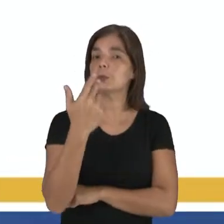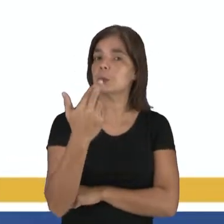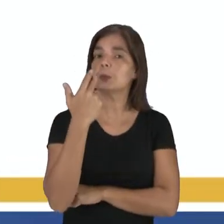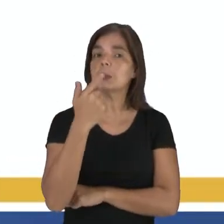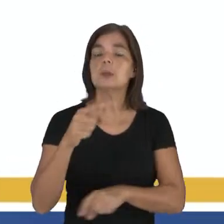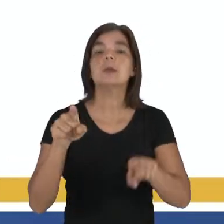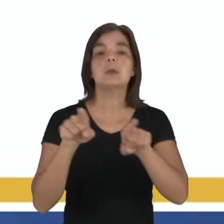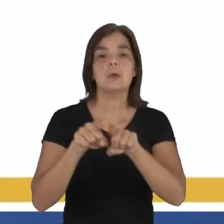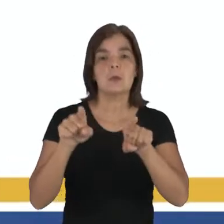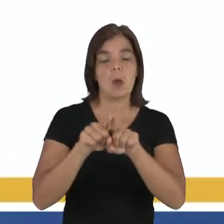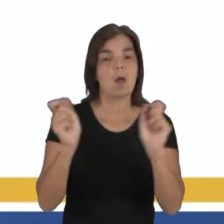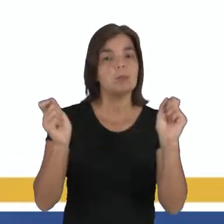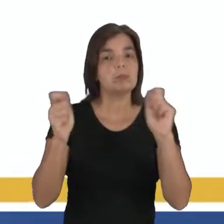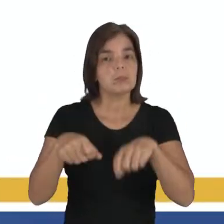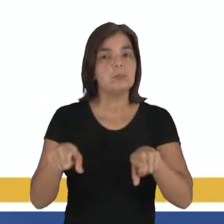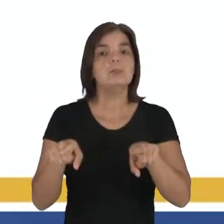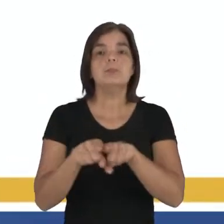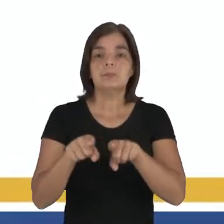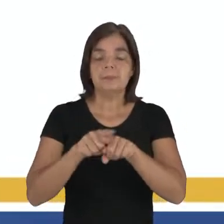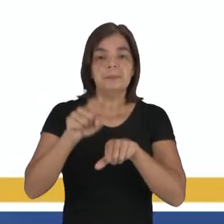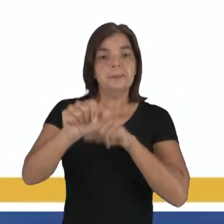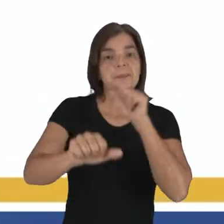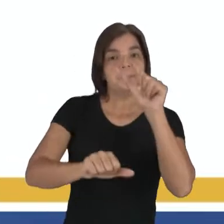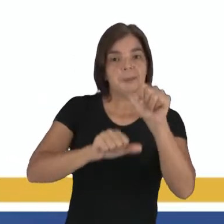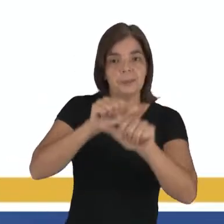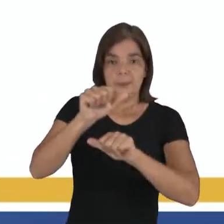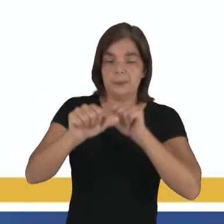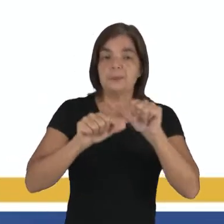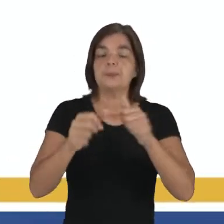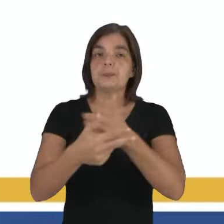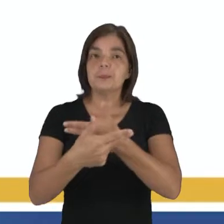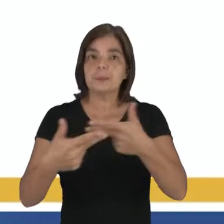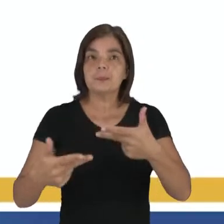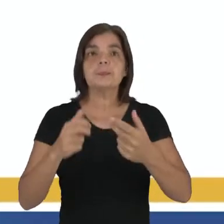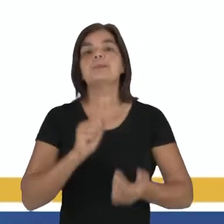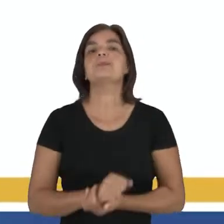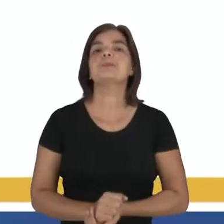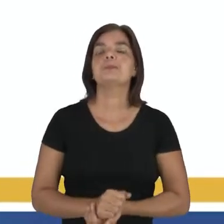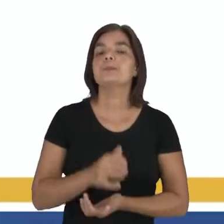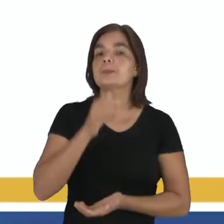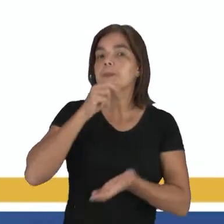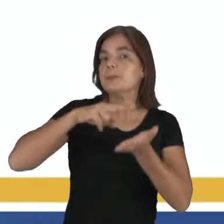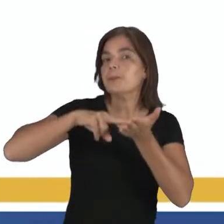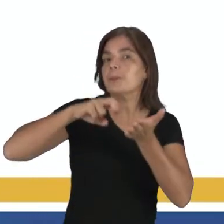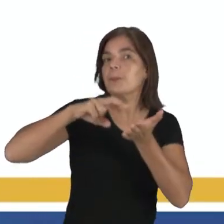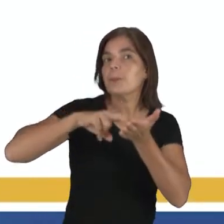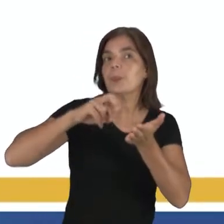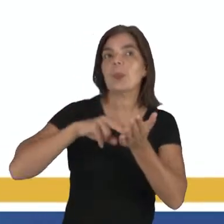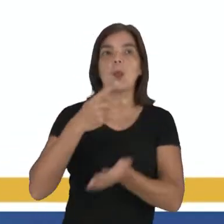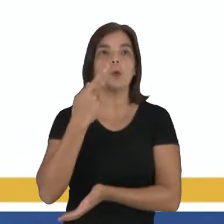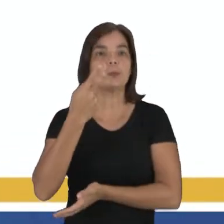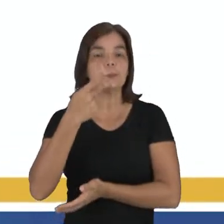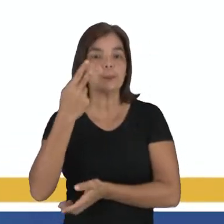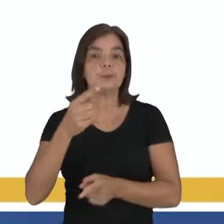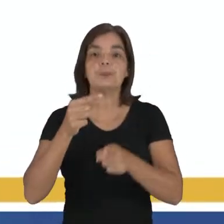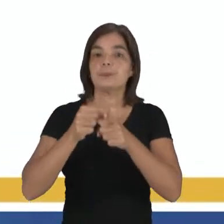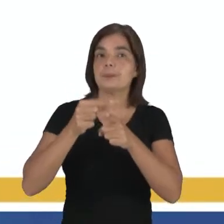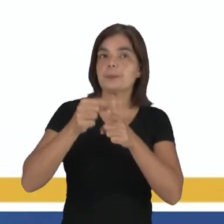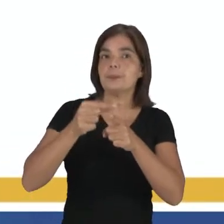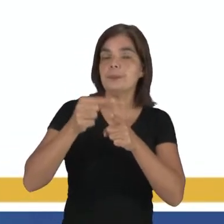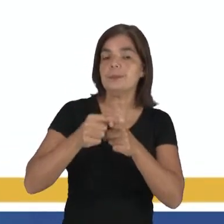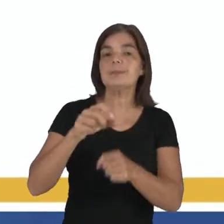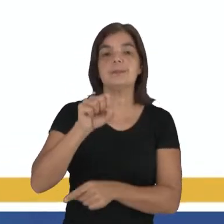em relação às possibilidades de mudança de seus elementos, vocabulário, pronúncia,